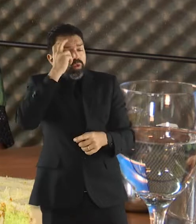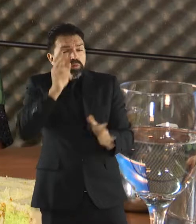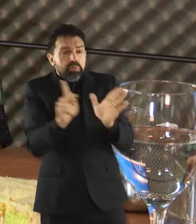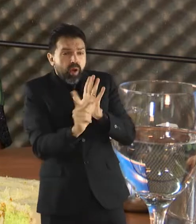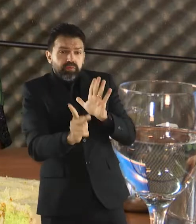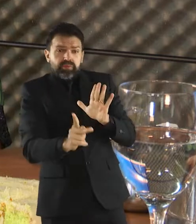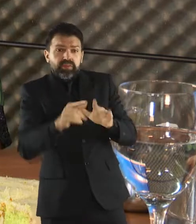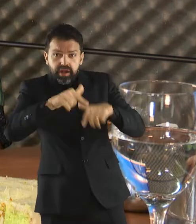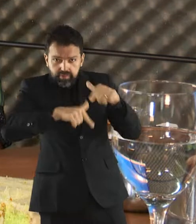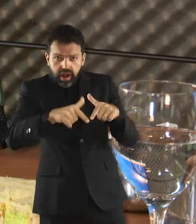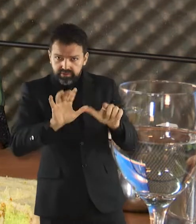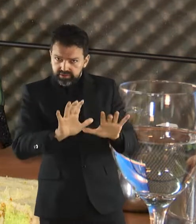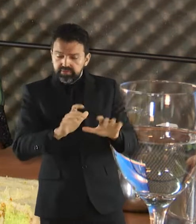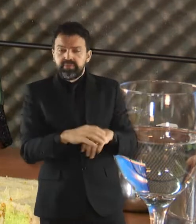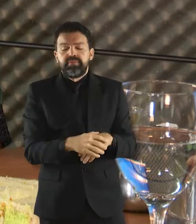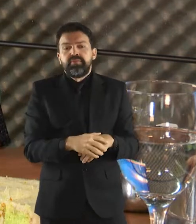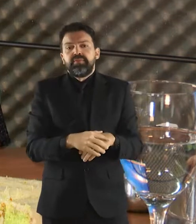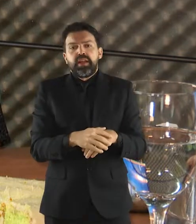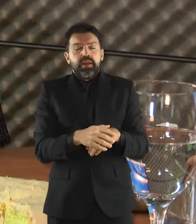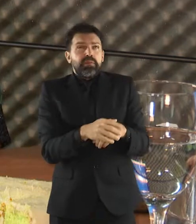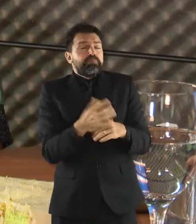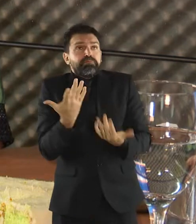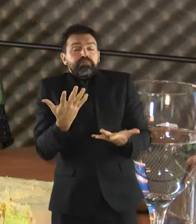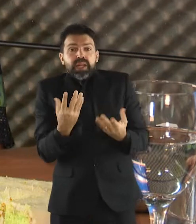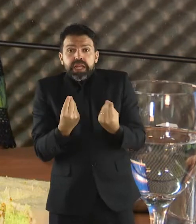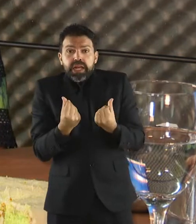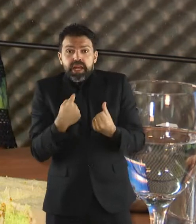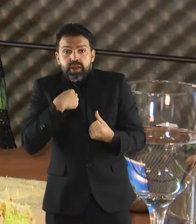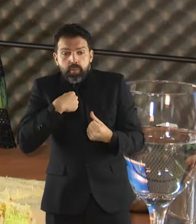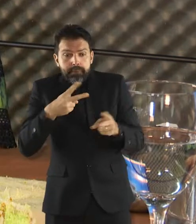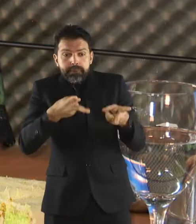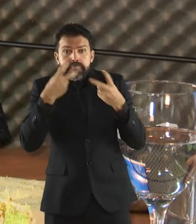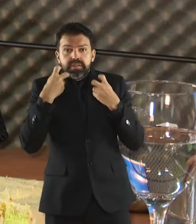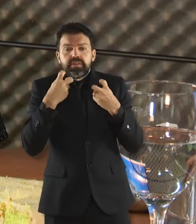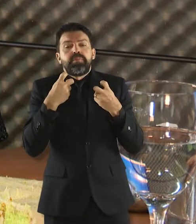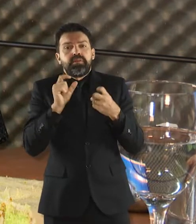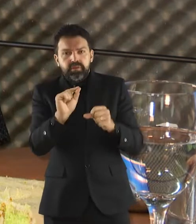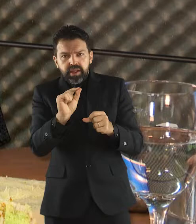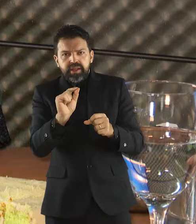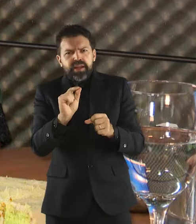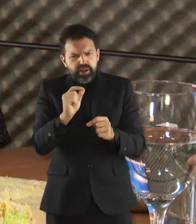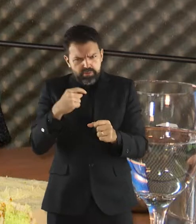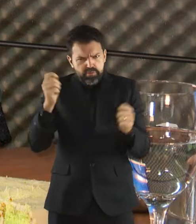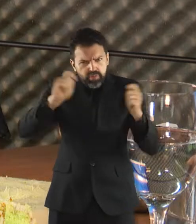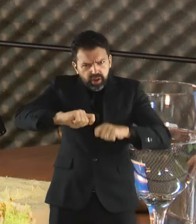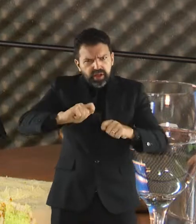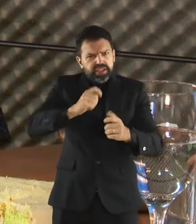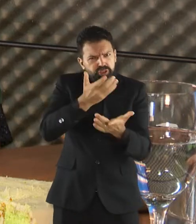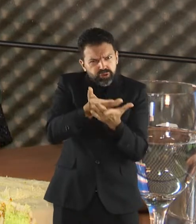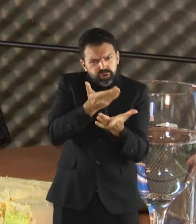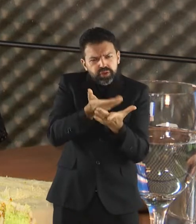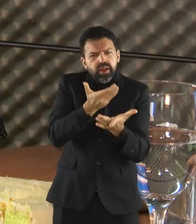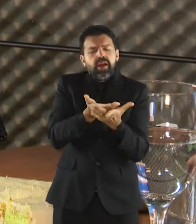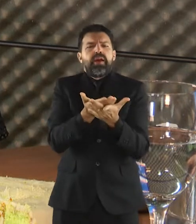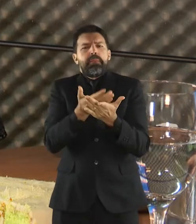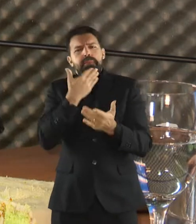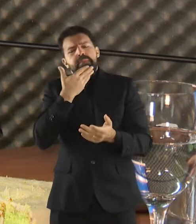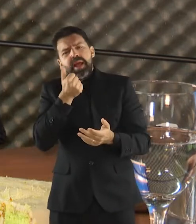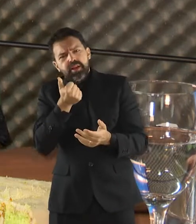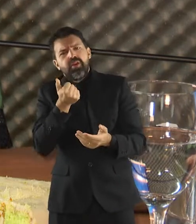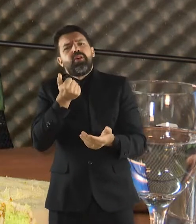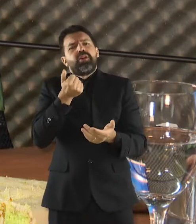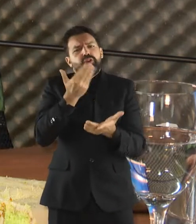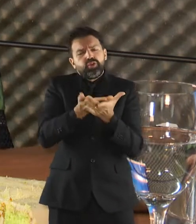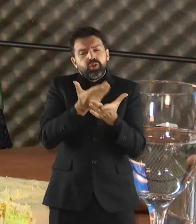assim, em algum momento eu percebi que eu poderia estudar, que eu me daria muito melhor estudando